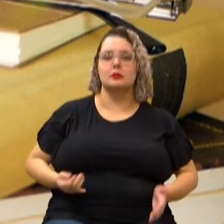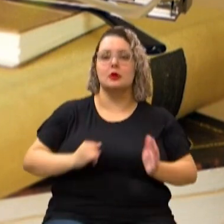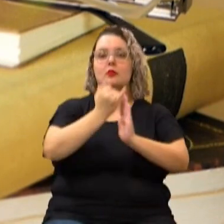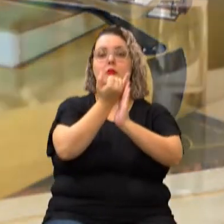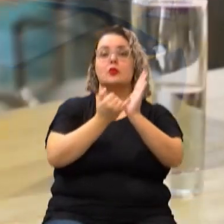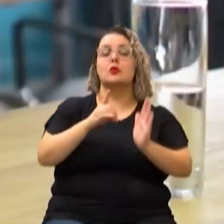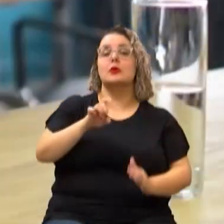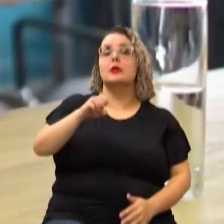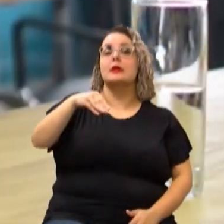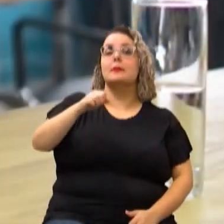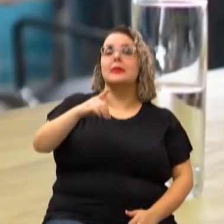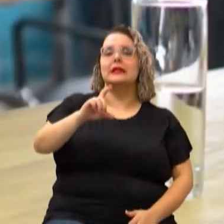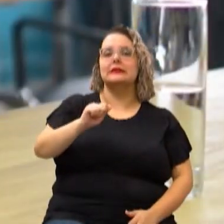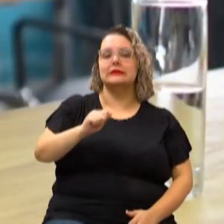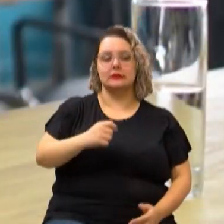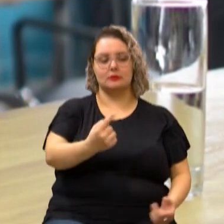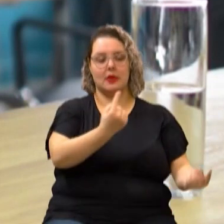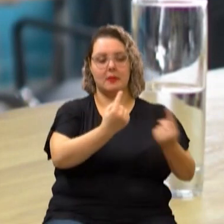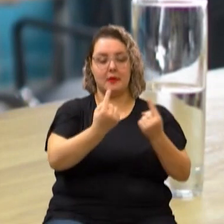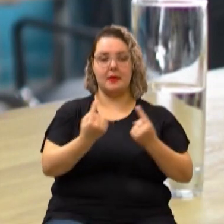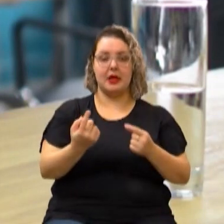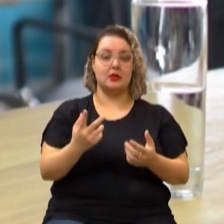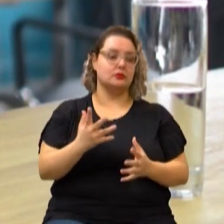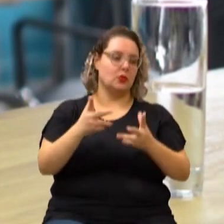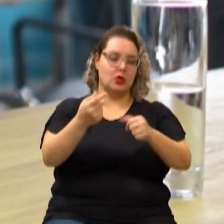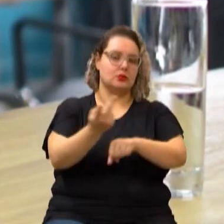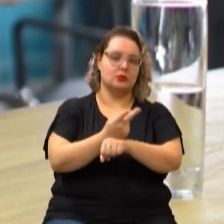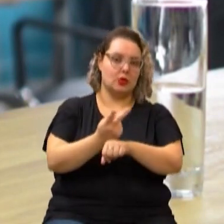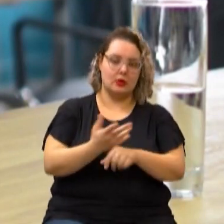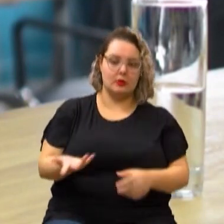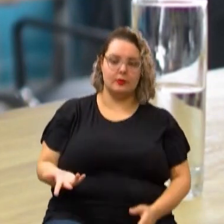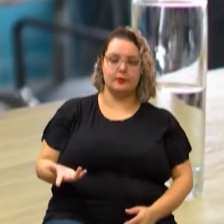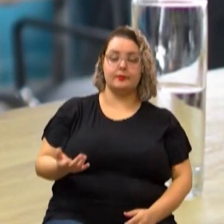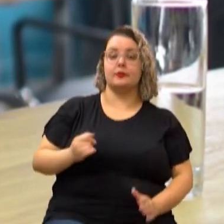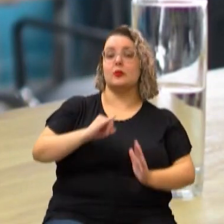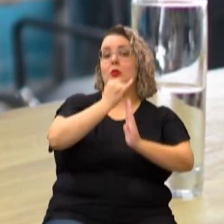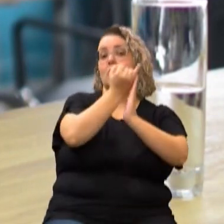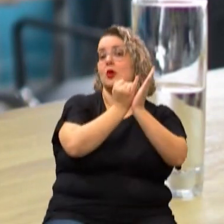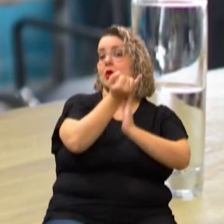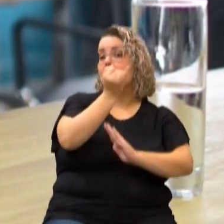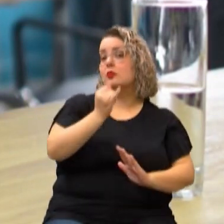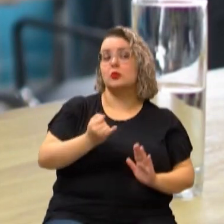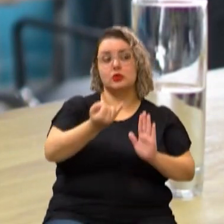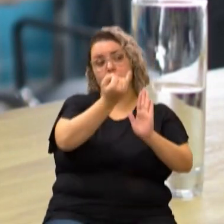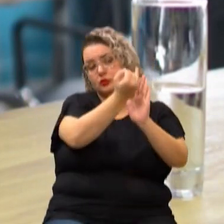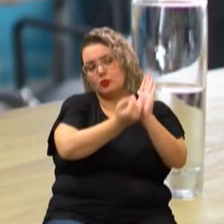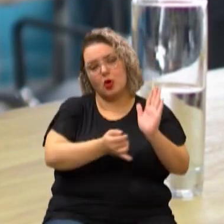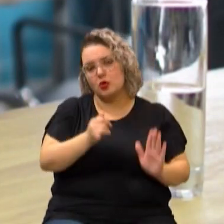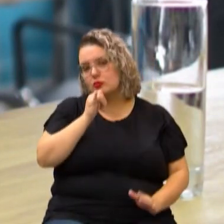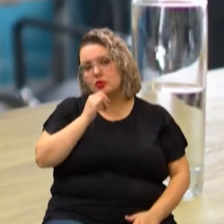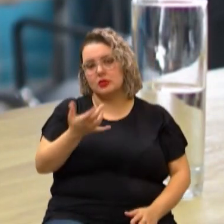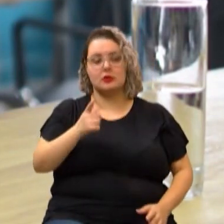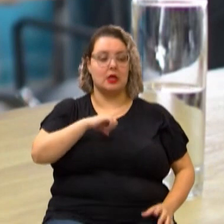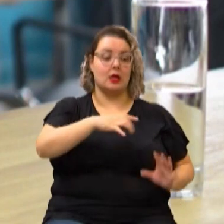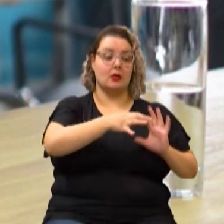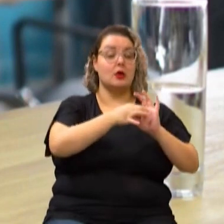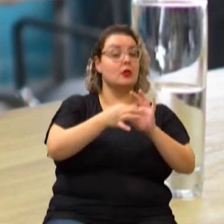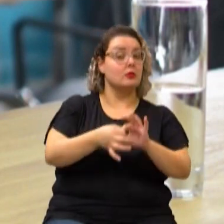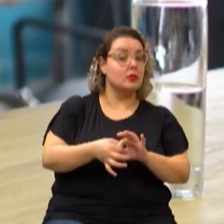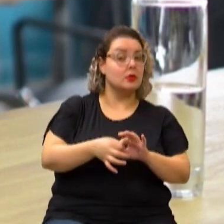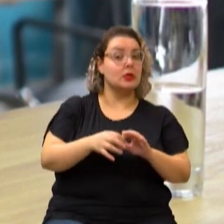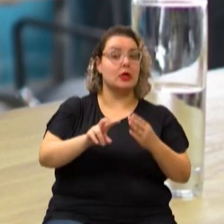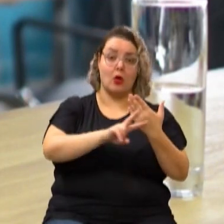consequentemente, o que acontece? De repente eu vendo um produto final ou vendo uma matéria-prima. Se for a matéria-prima,